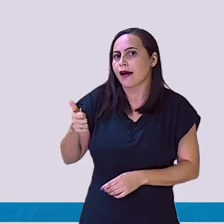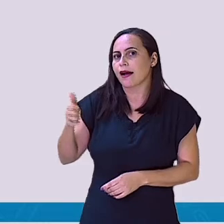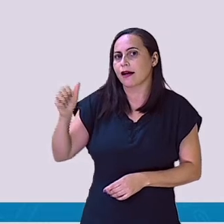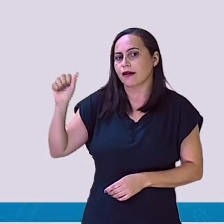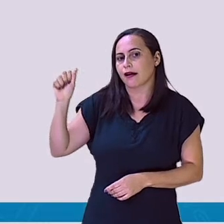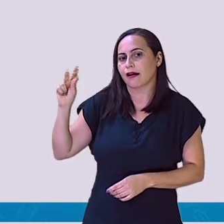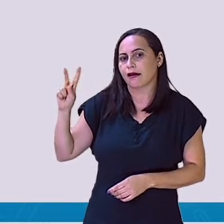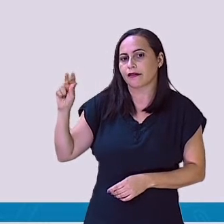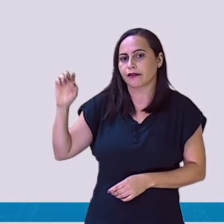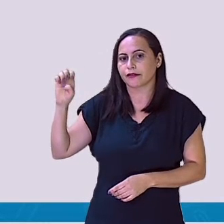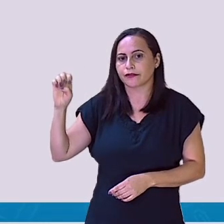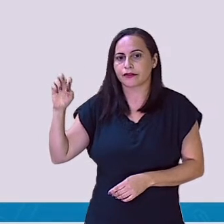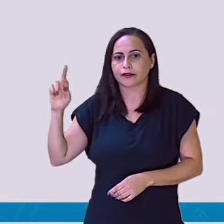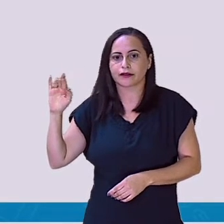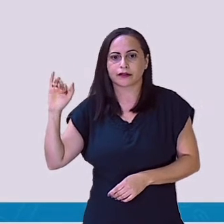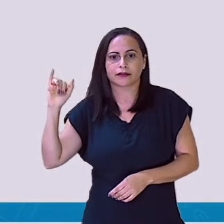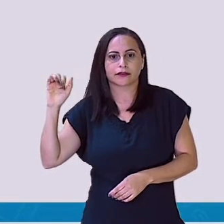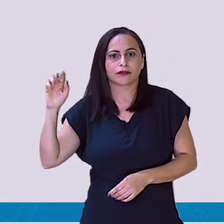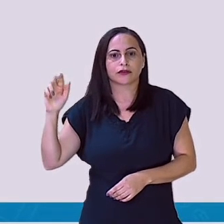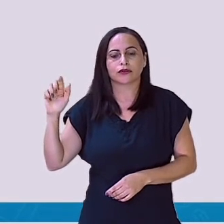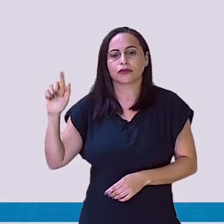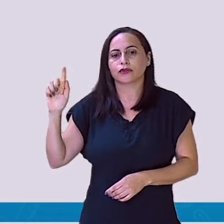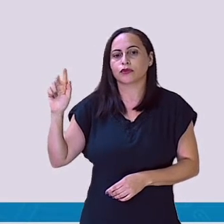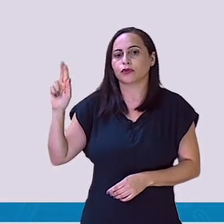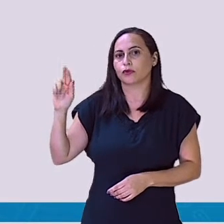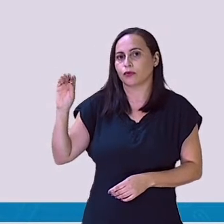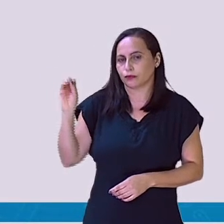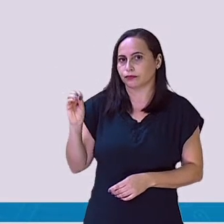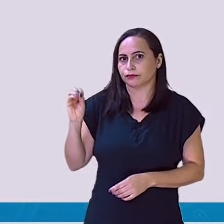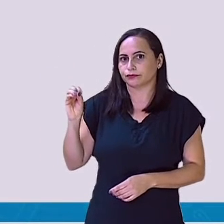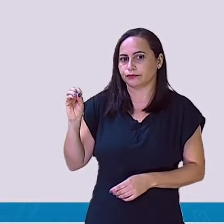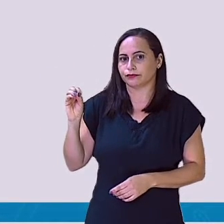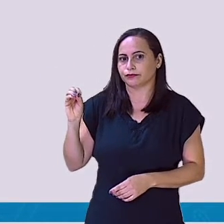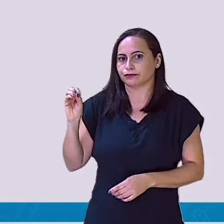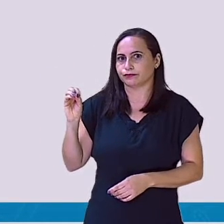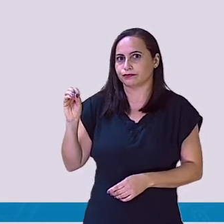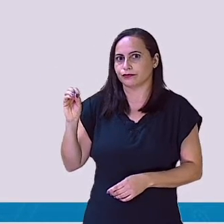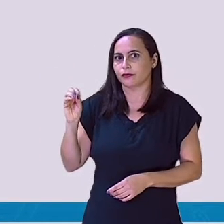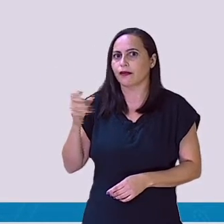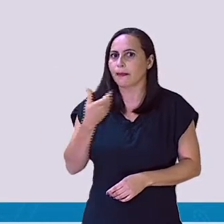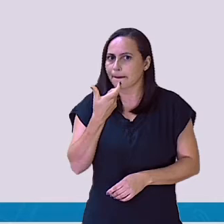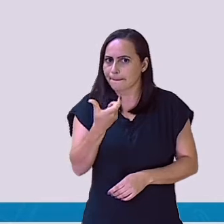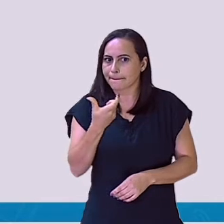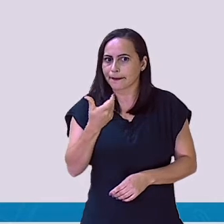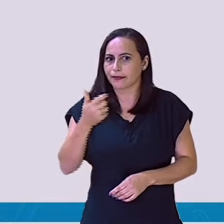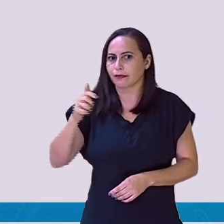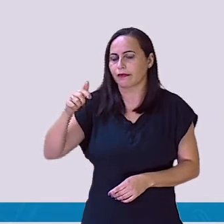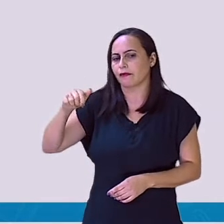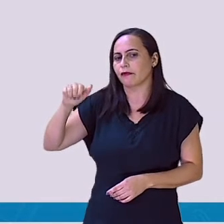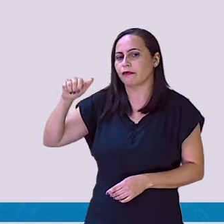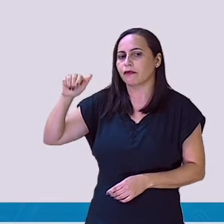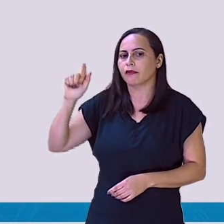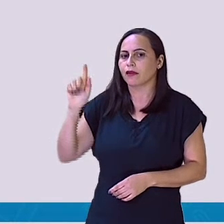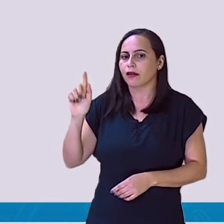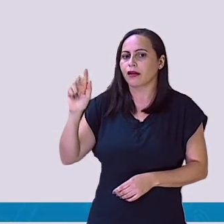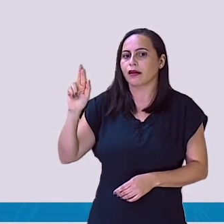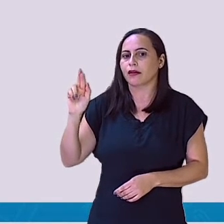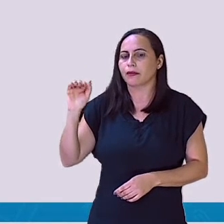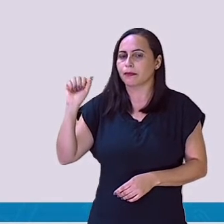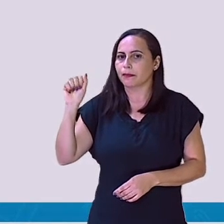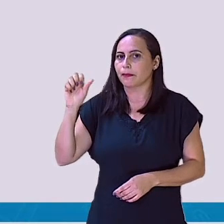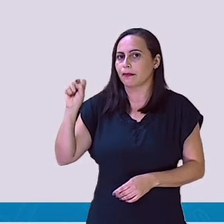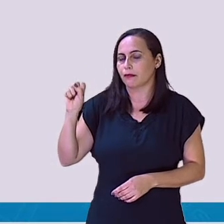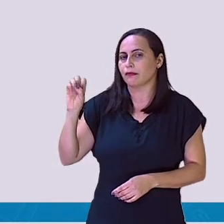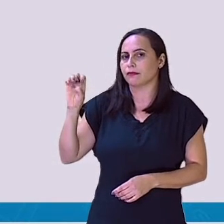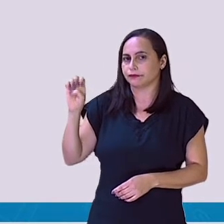o G, o U, o O, né? Na palavra quase, o que, o U e o A, quando nós